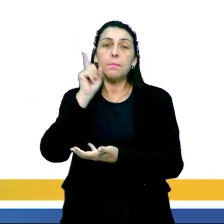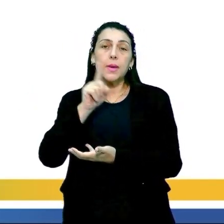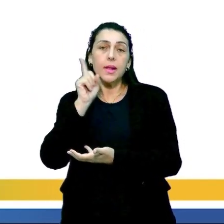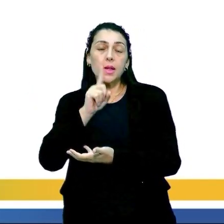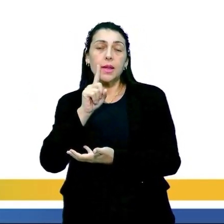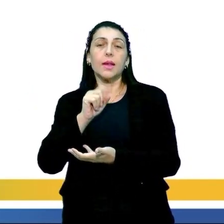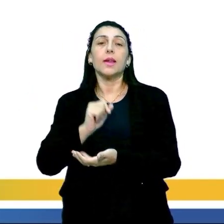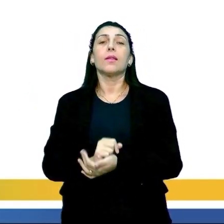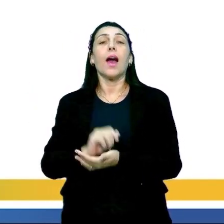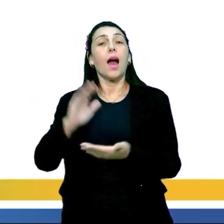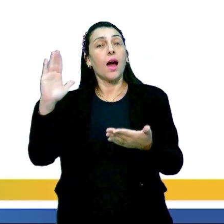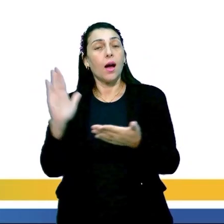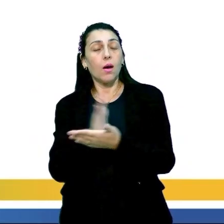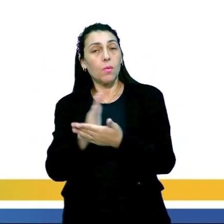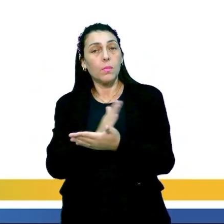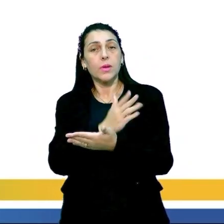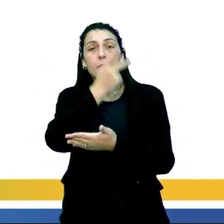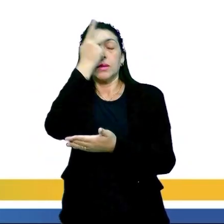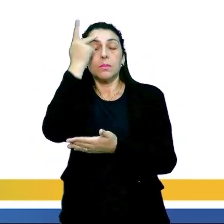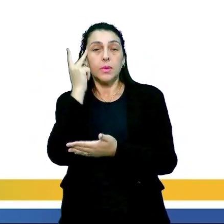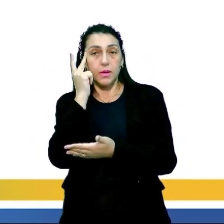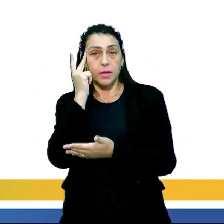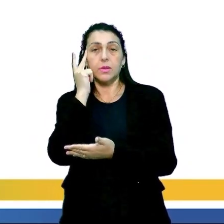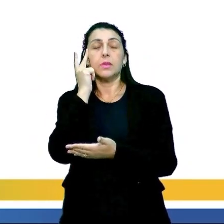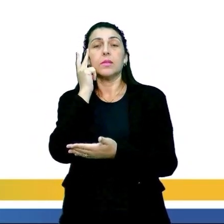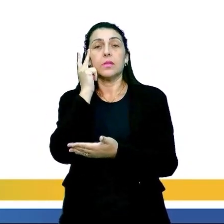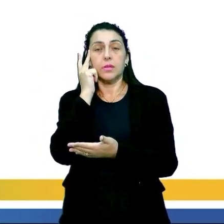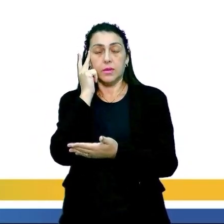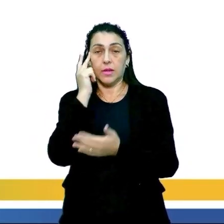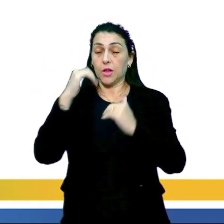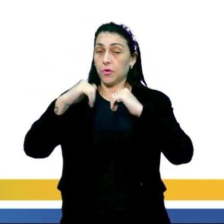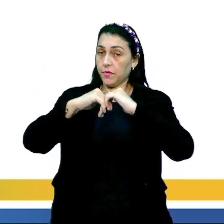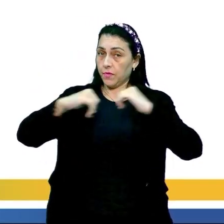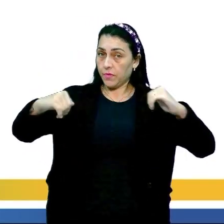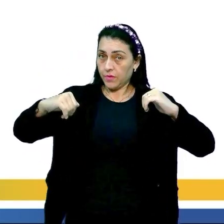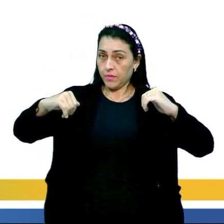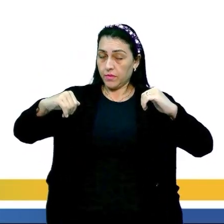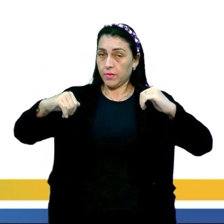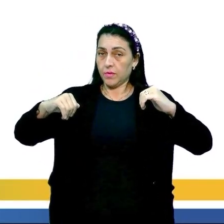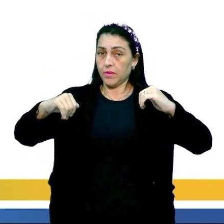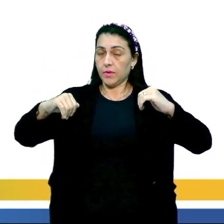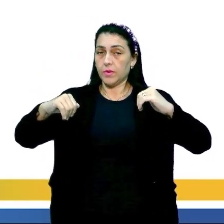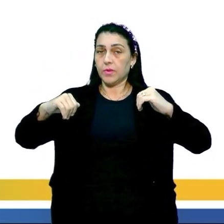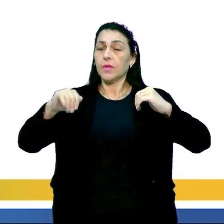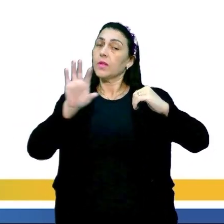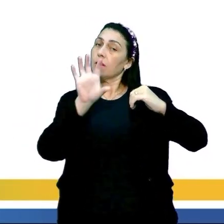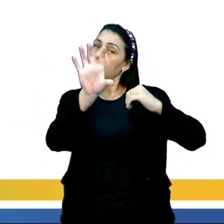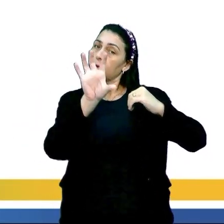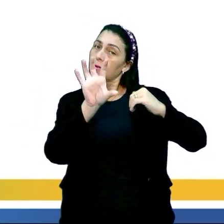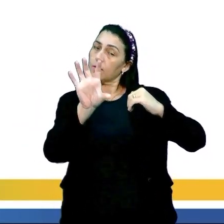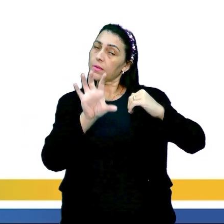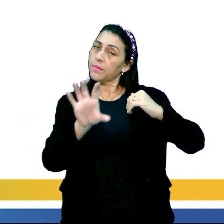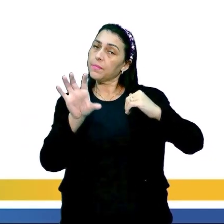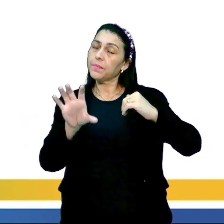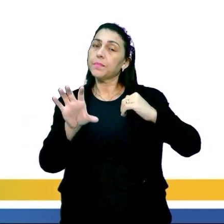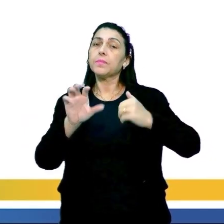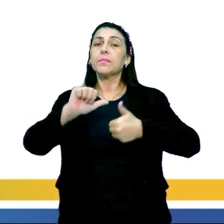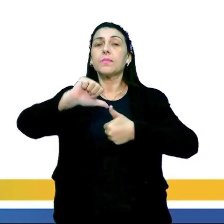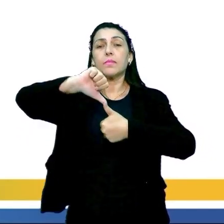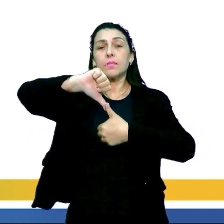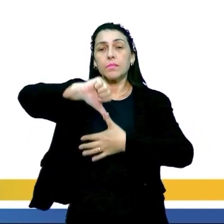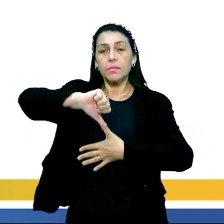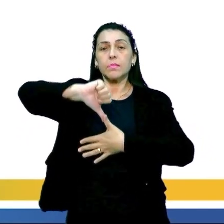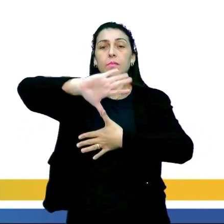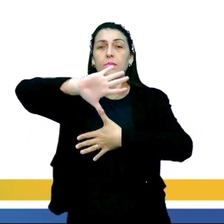apesar de algumas pessoas, né, algumas bibliografias dividem em termos de regionalização, América do Norte,